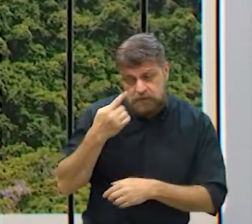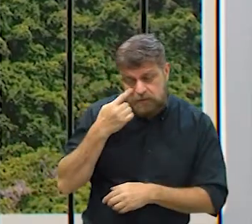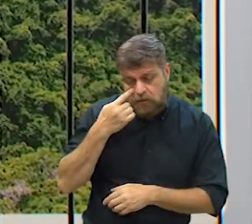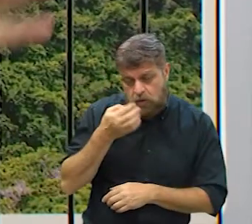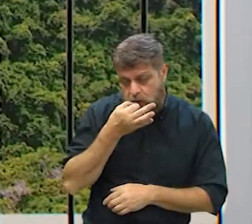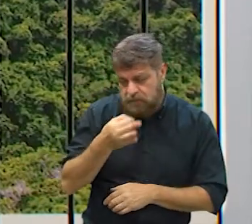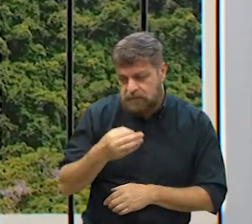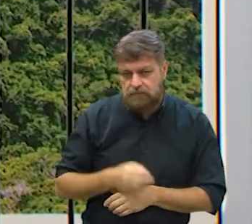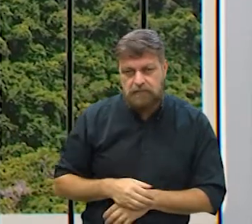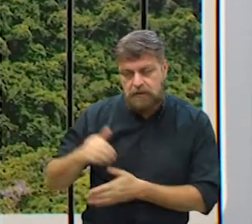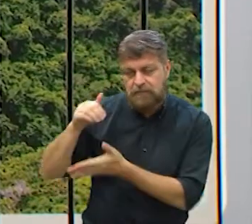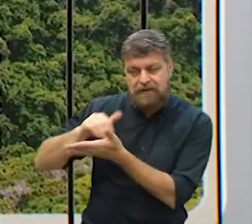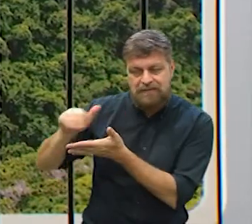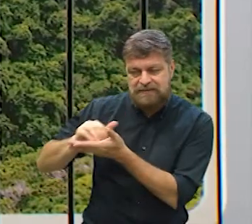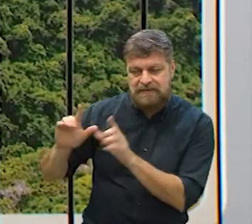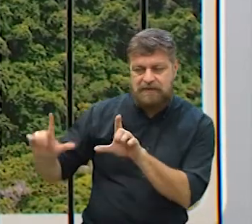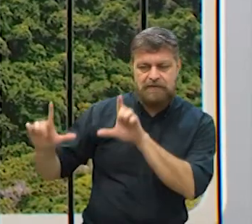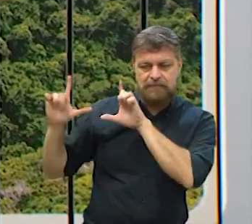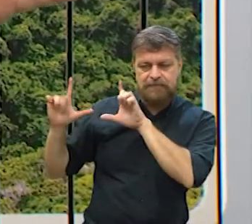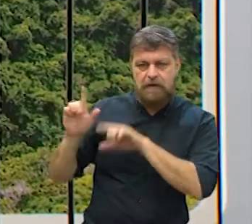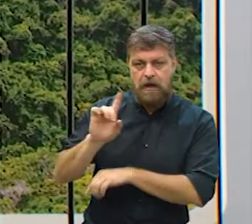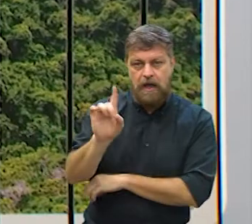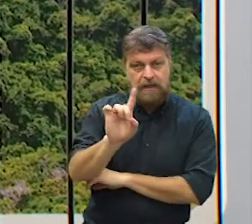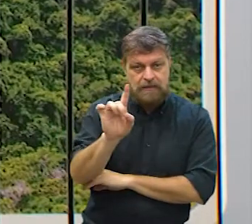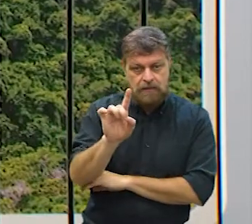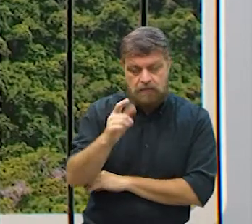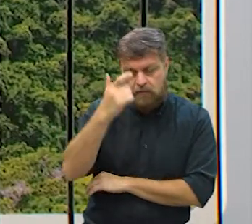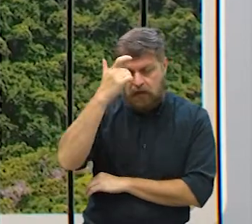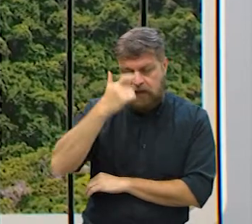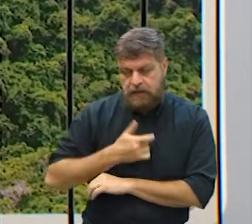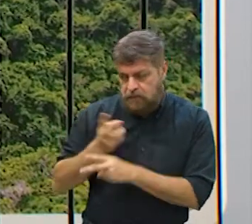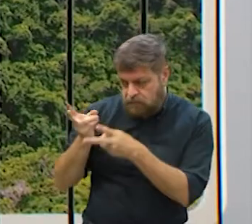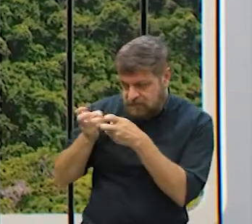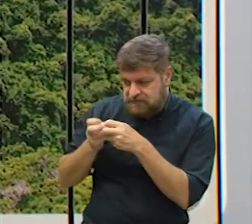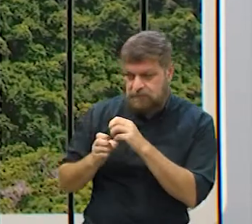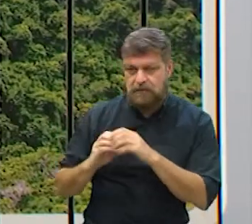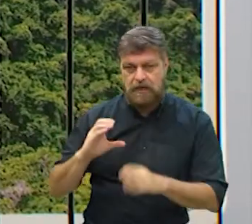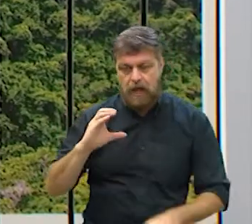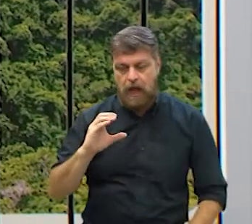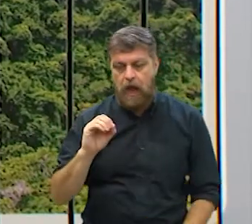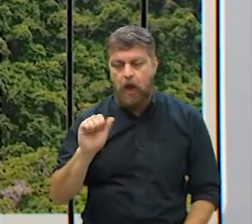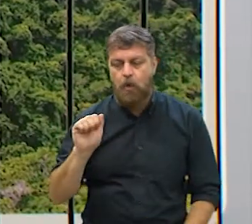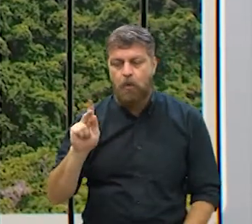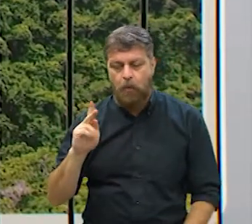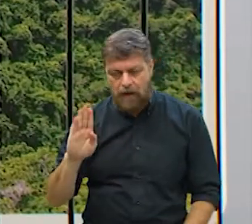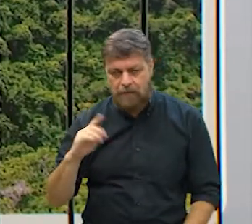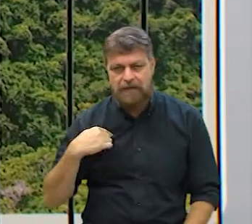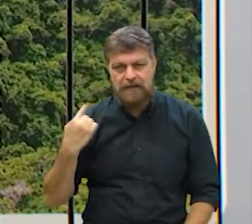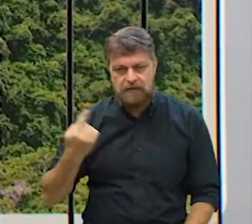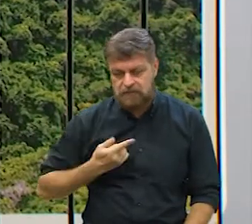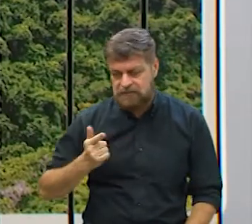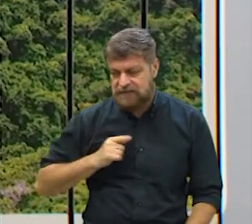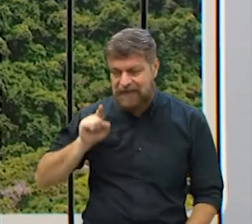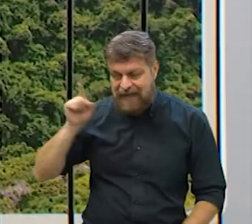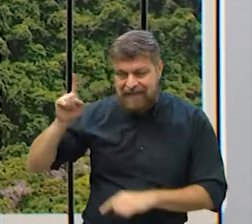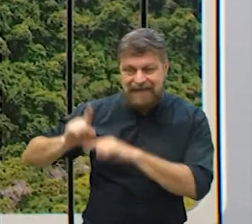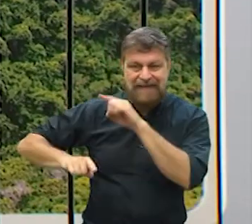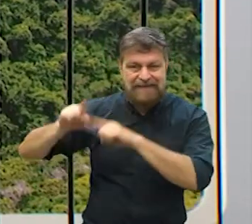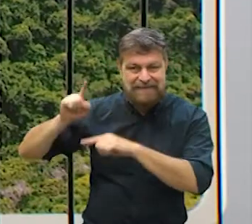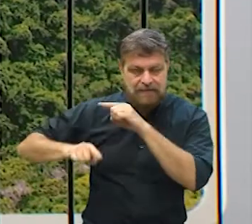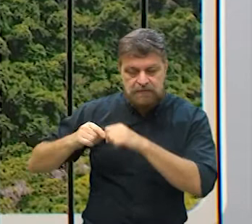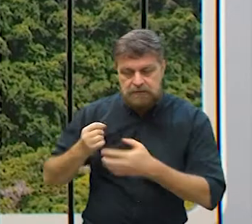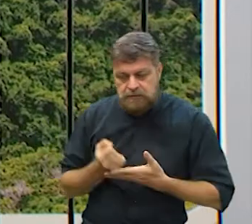vejo, não é porque o Arli está aqui, não, mas eu vejo hoje uma Coab com tudo isso. Nós precisamos dar ferramenta para ela